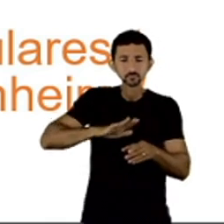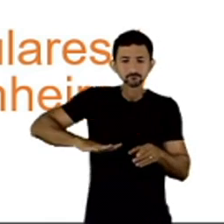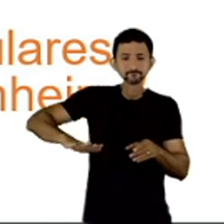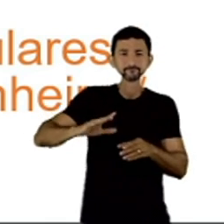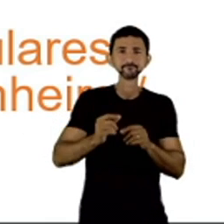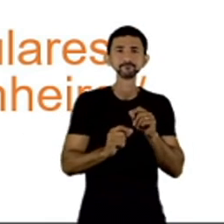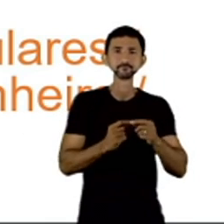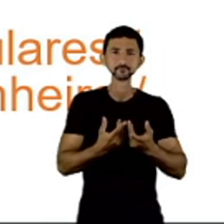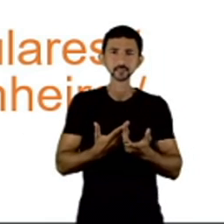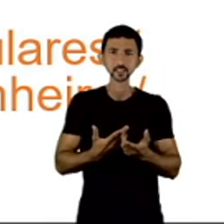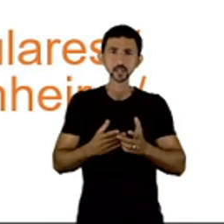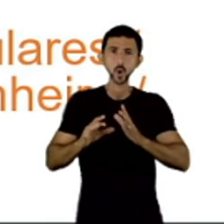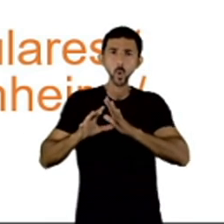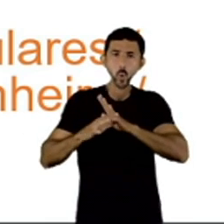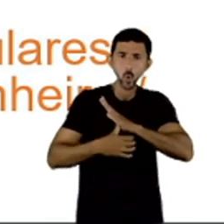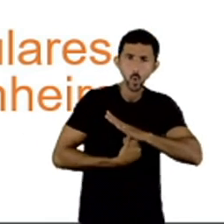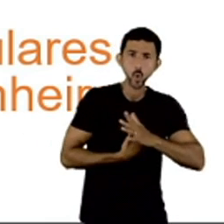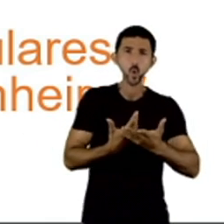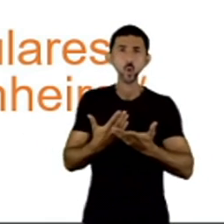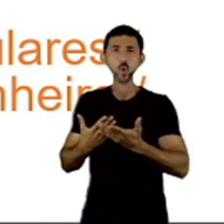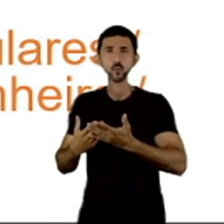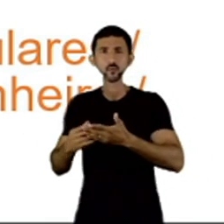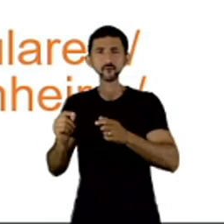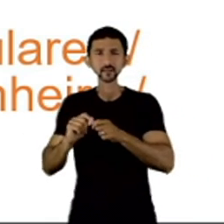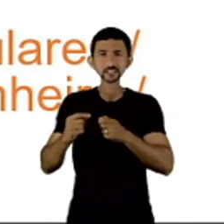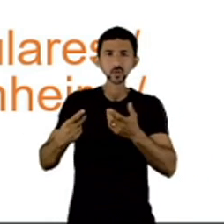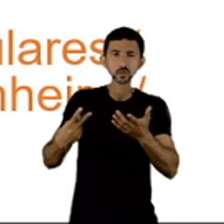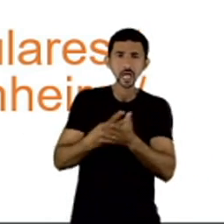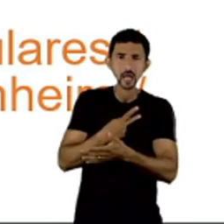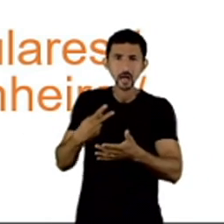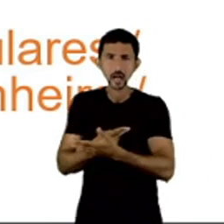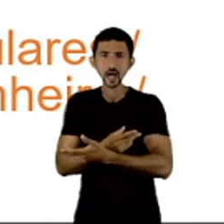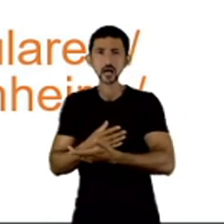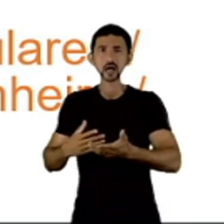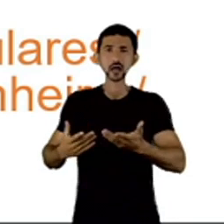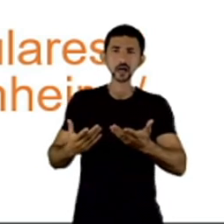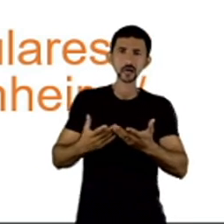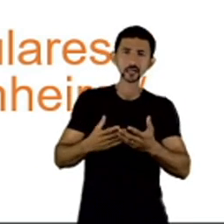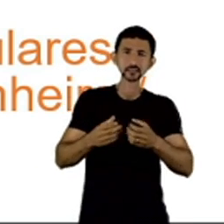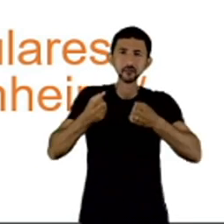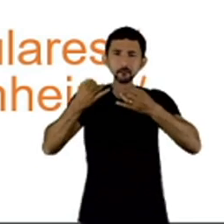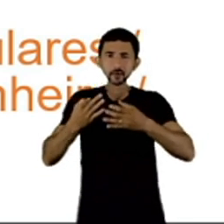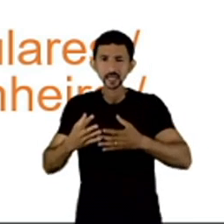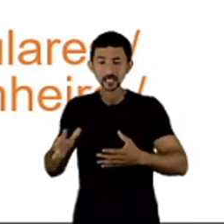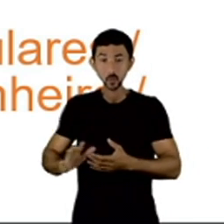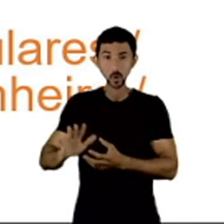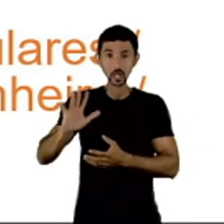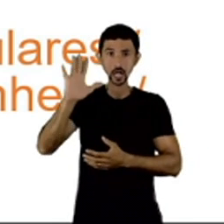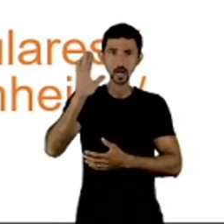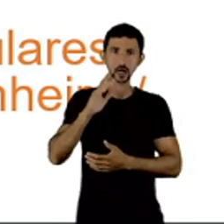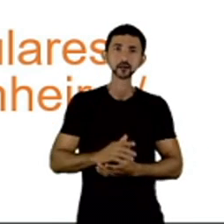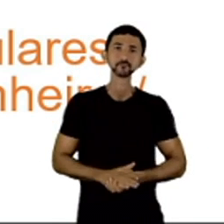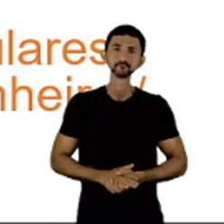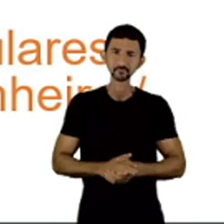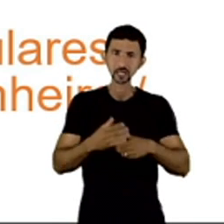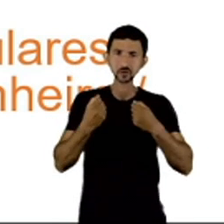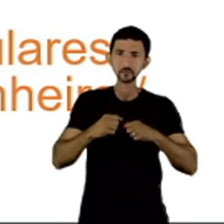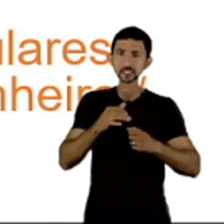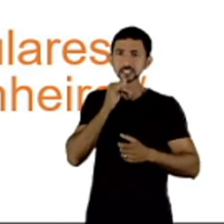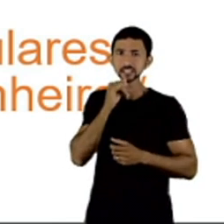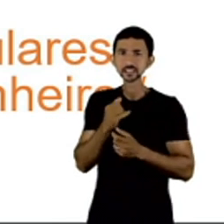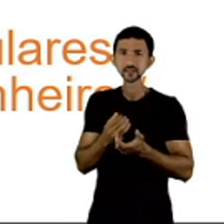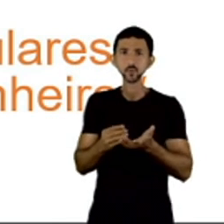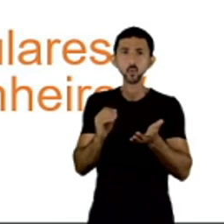cenário, roubos, transações irregulares, preços que não precisam ser explicados, ou seja, que não precisam